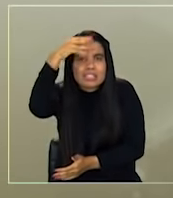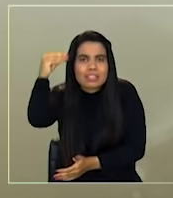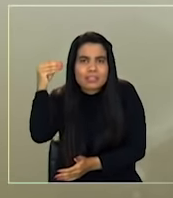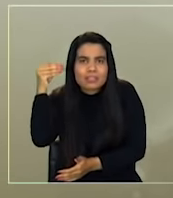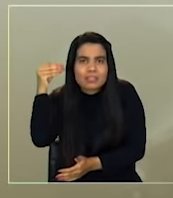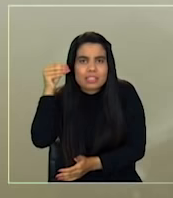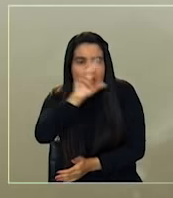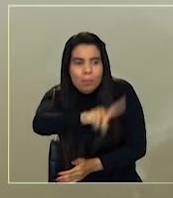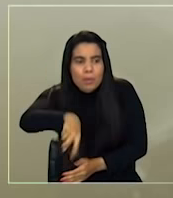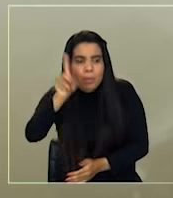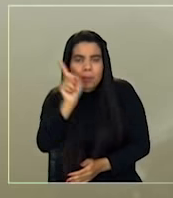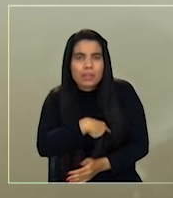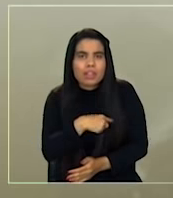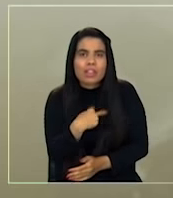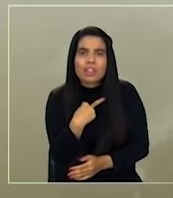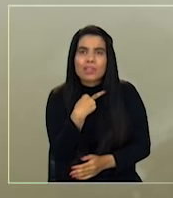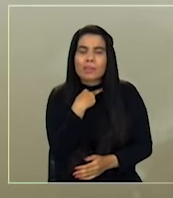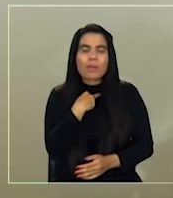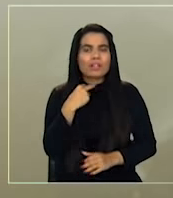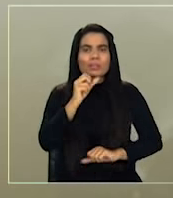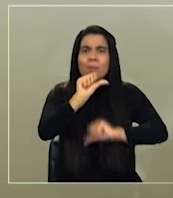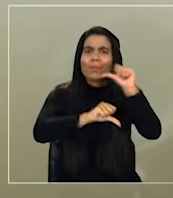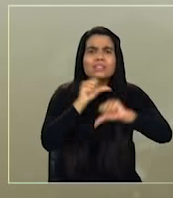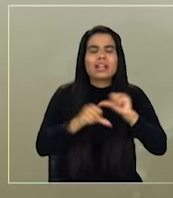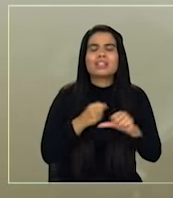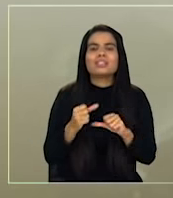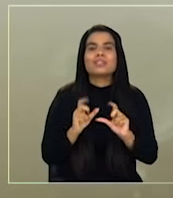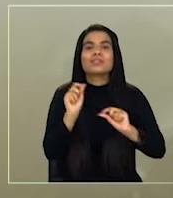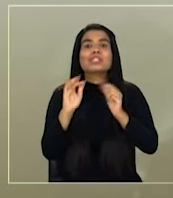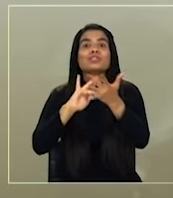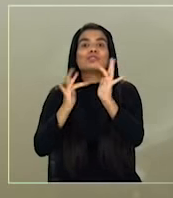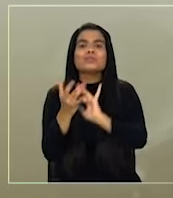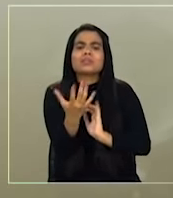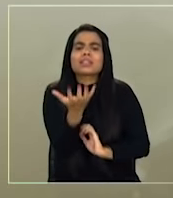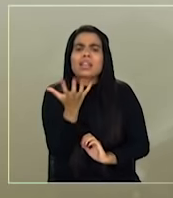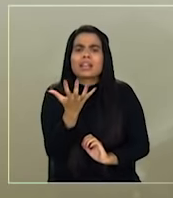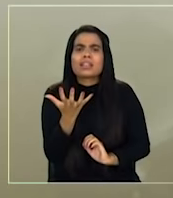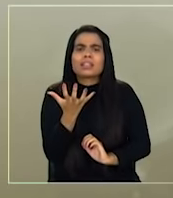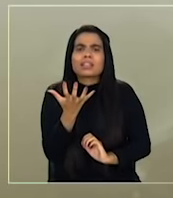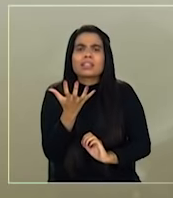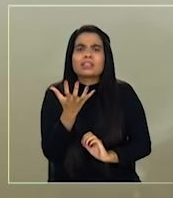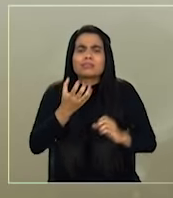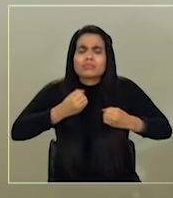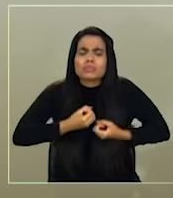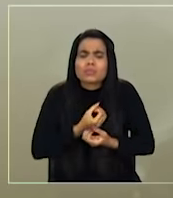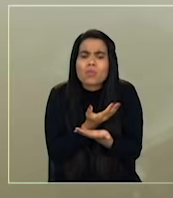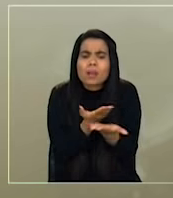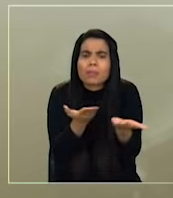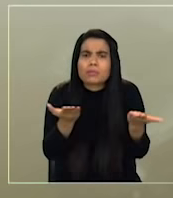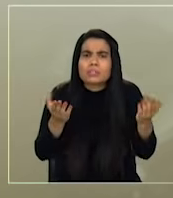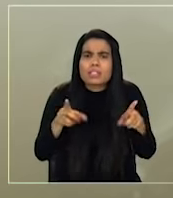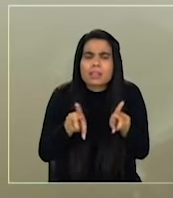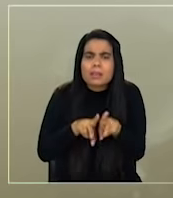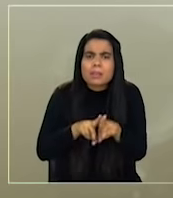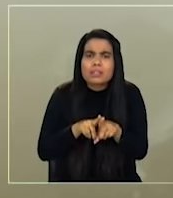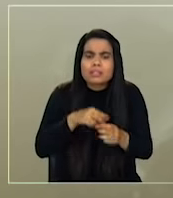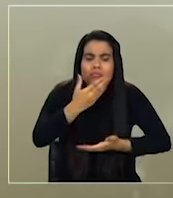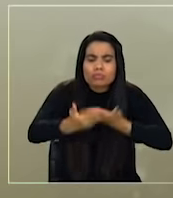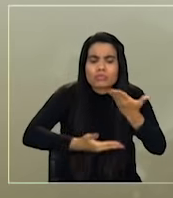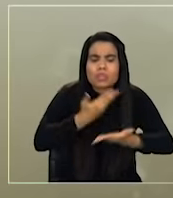nós, para você, a segurança de que, ainda que céu e terra